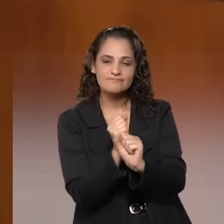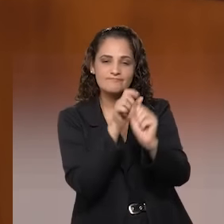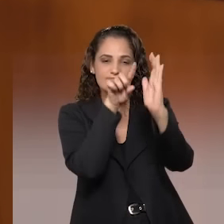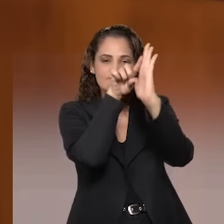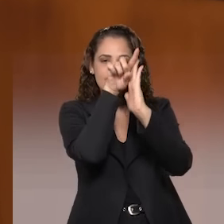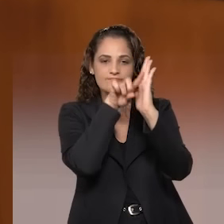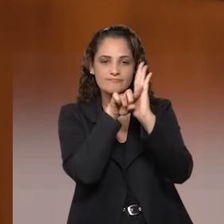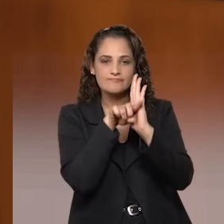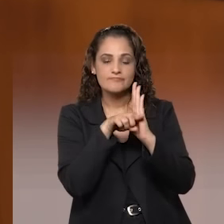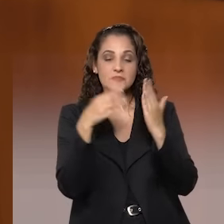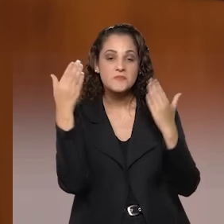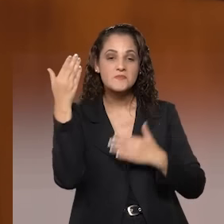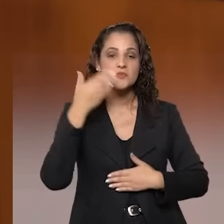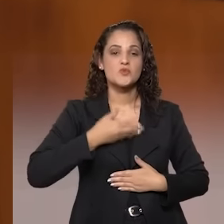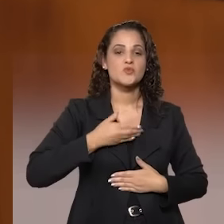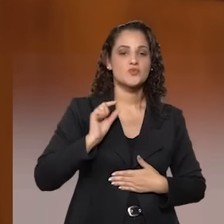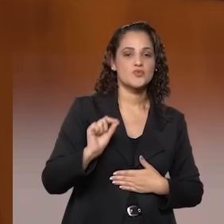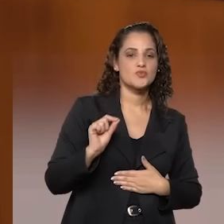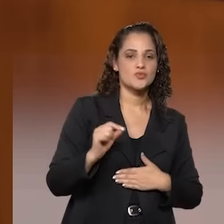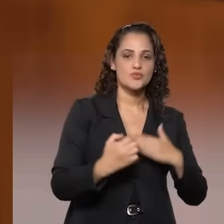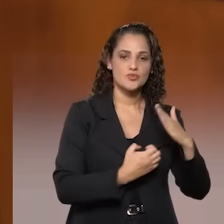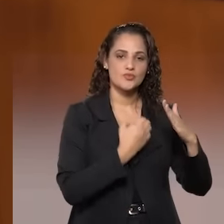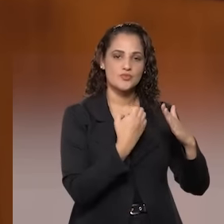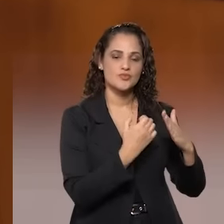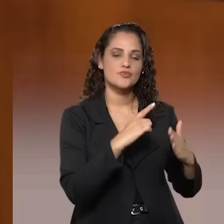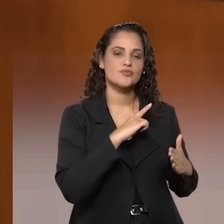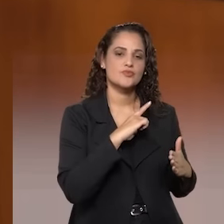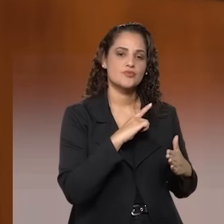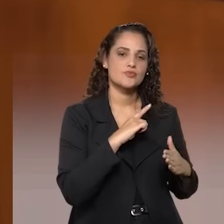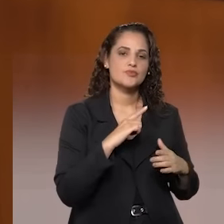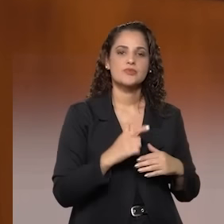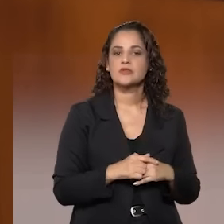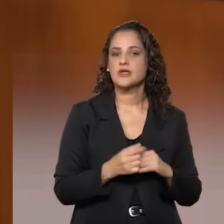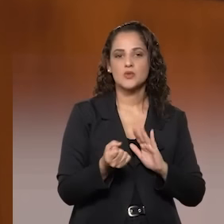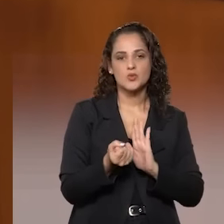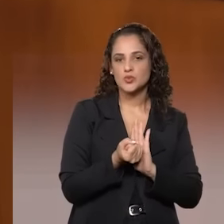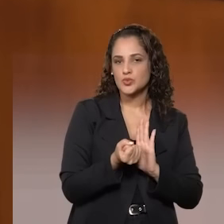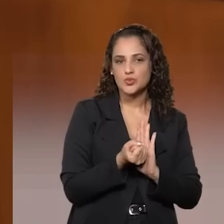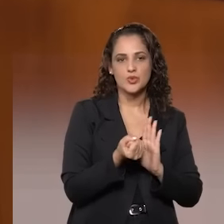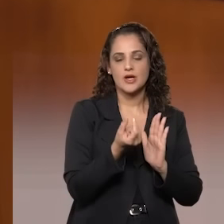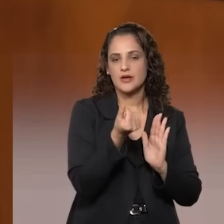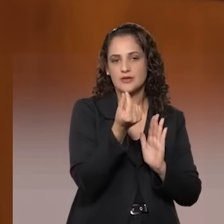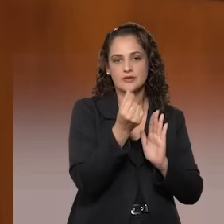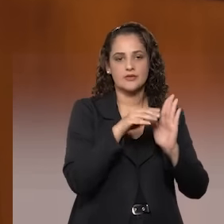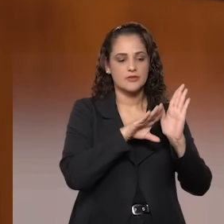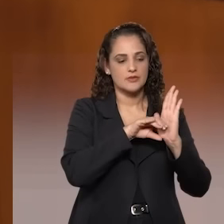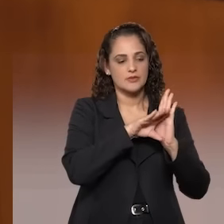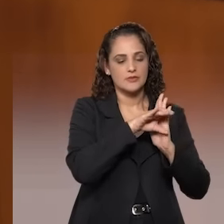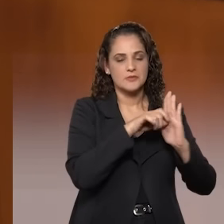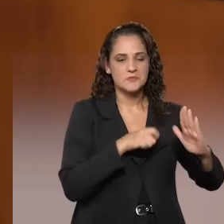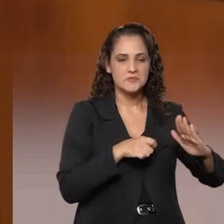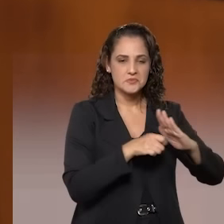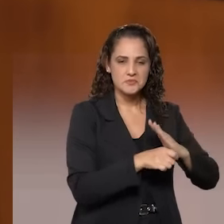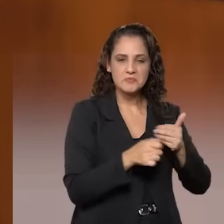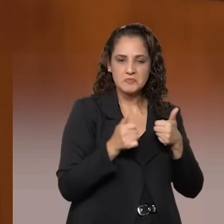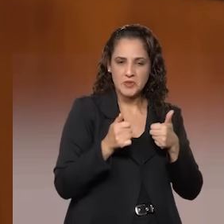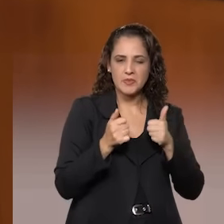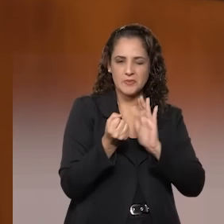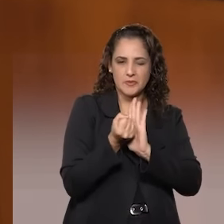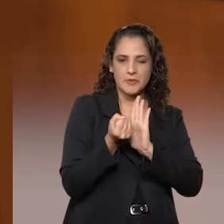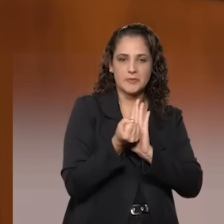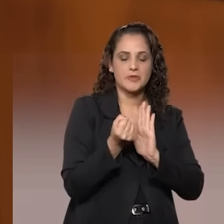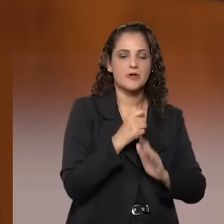seus títulos na bolsa de valores que são bem classificadas essas empresas não têm uma representação